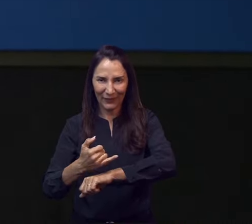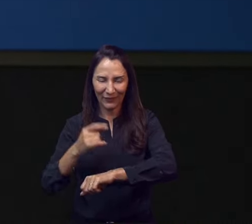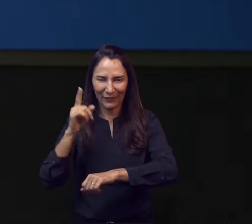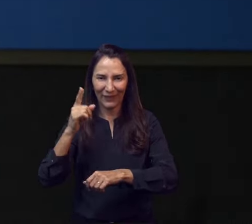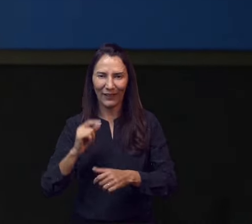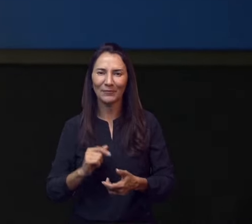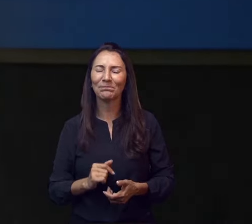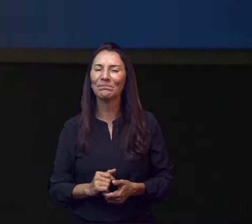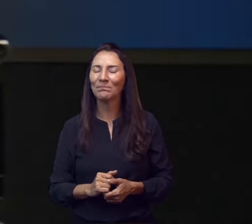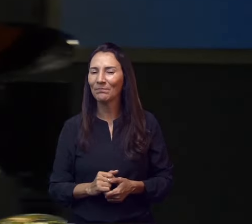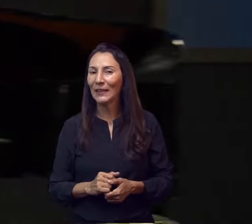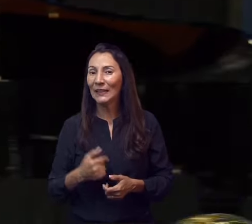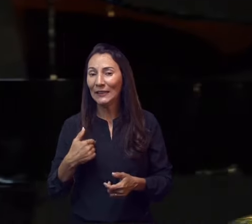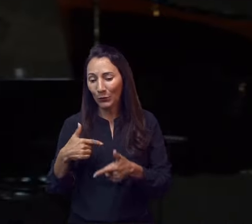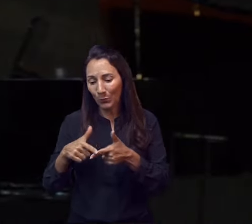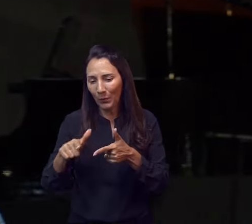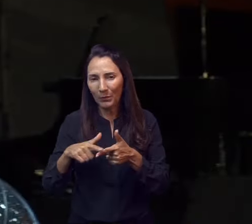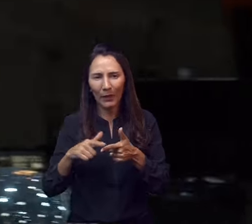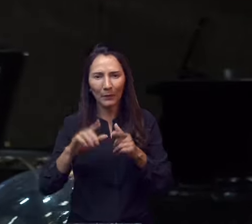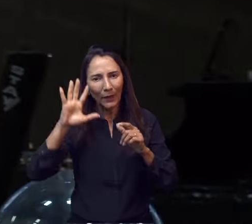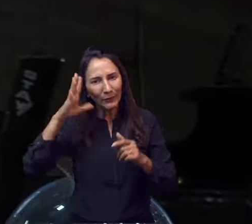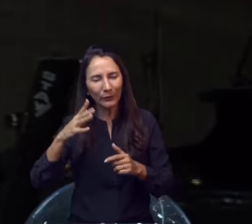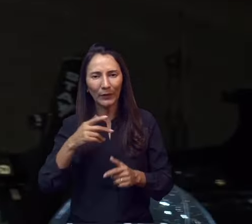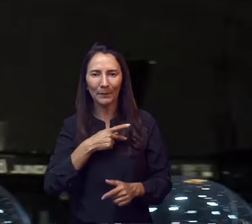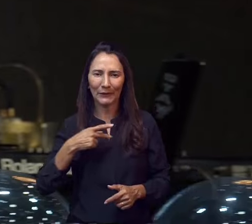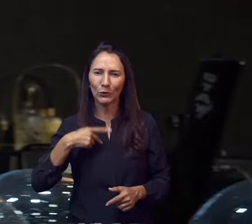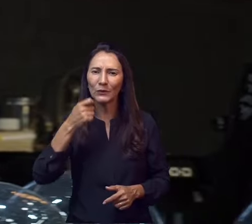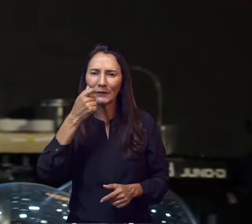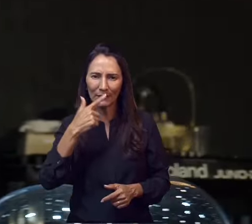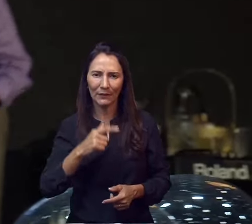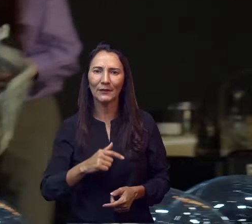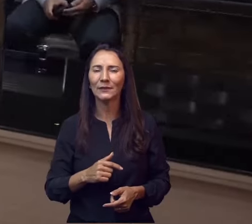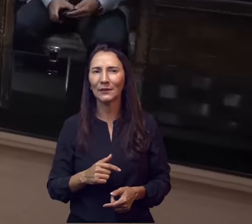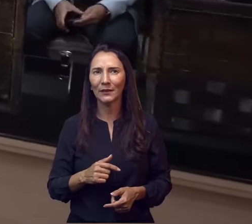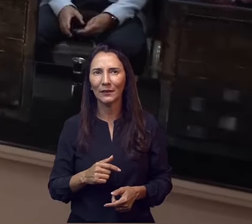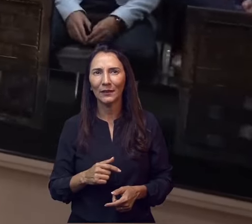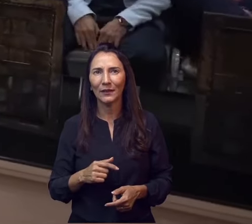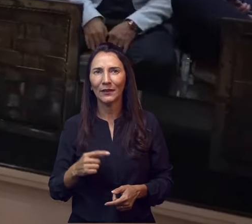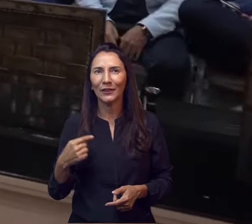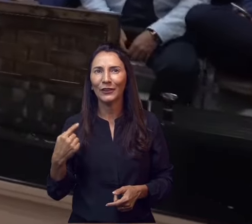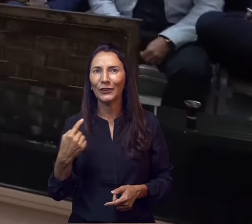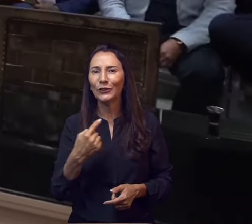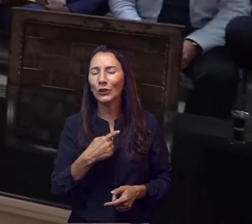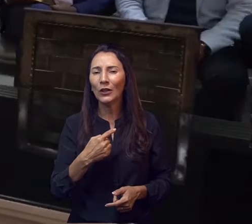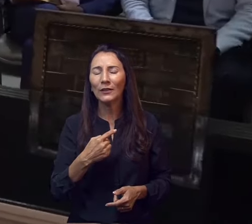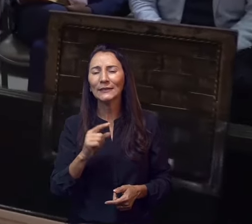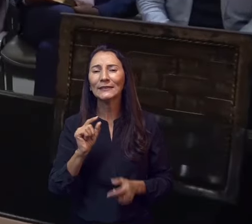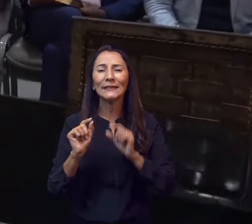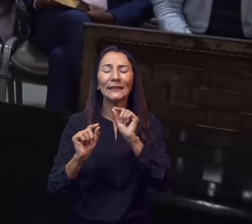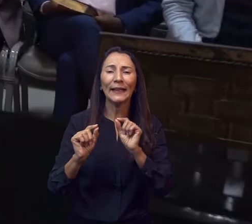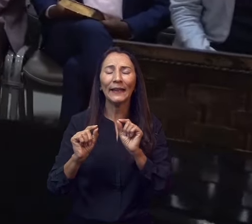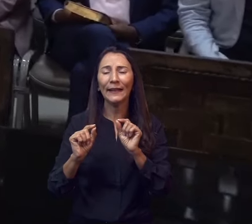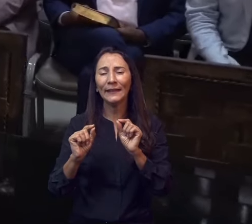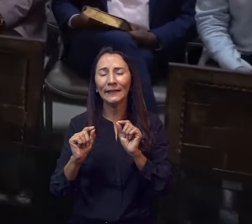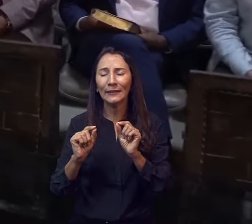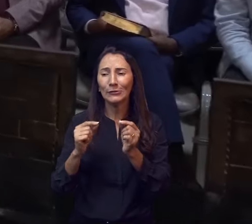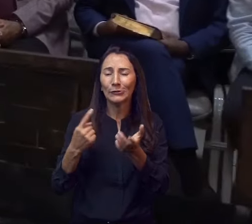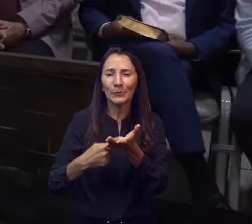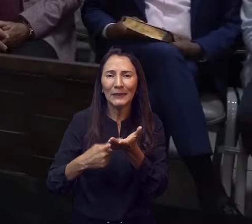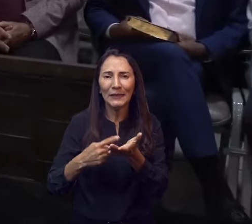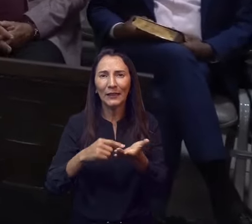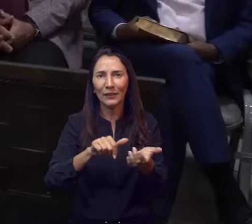resolver com o pastor Silas Malafaia a gente estava resolvendo um problema para ver quem ia batizar quem não ia batizar quando a gente olhou